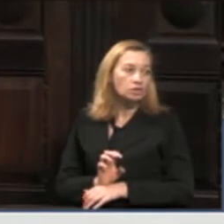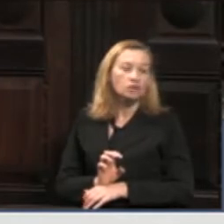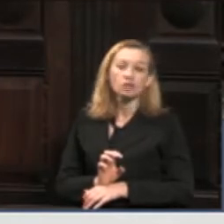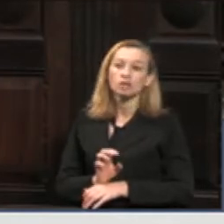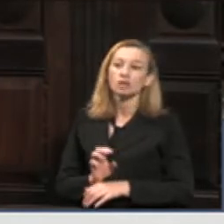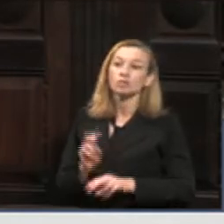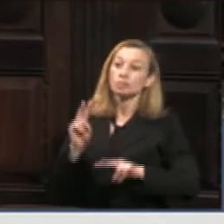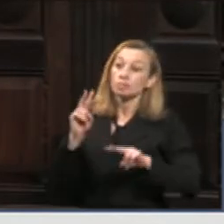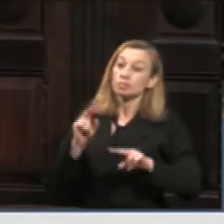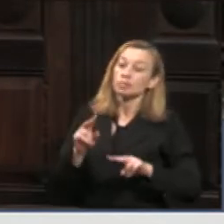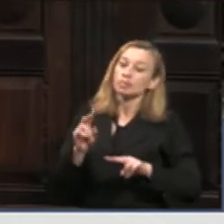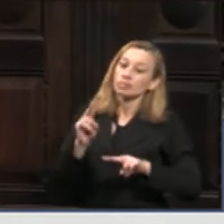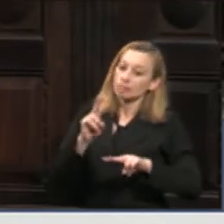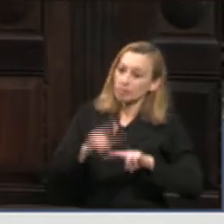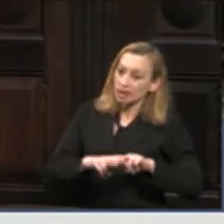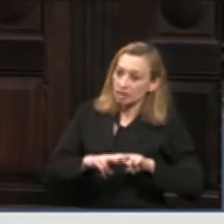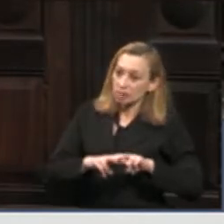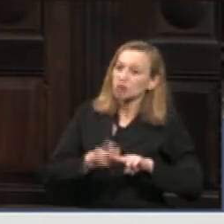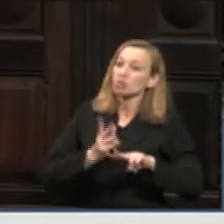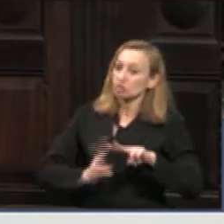presos.